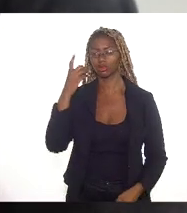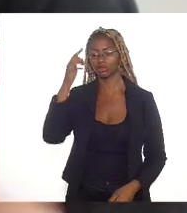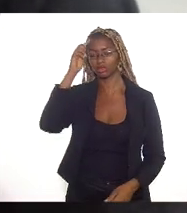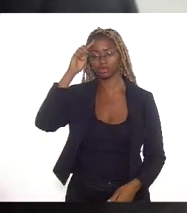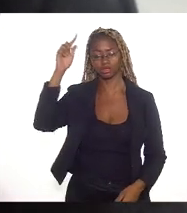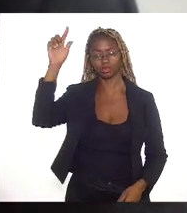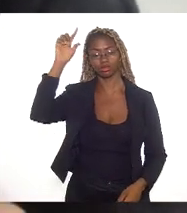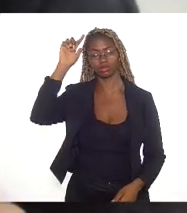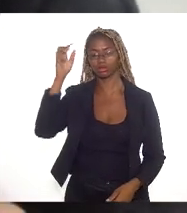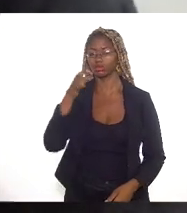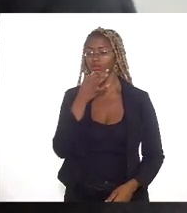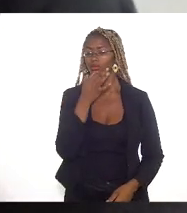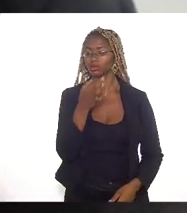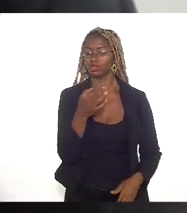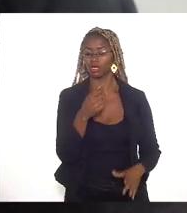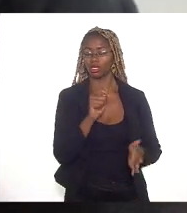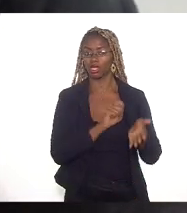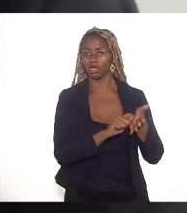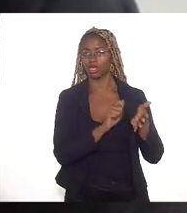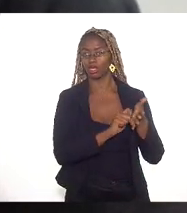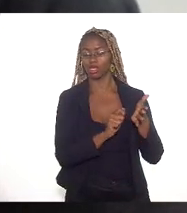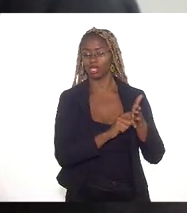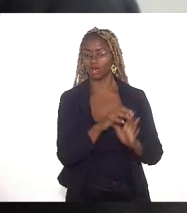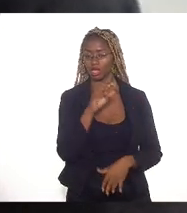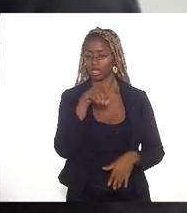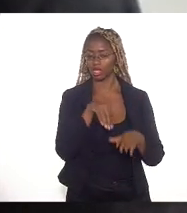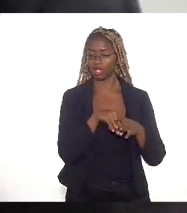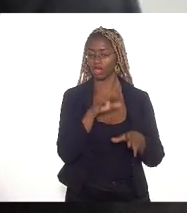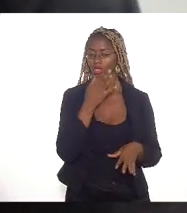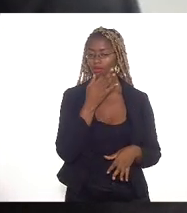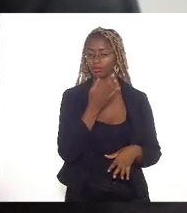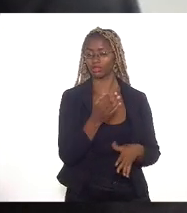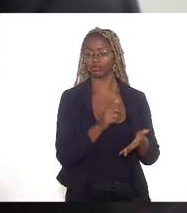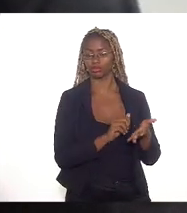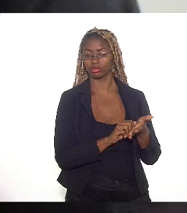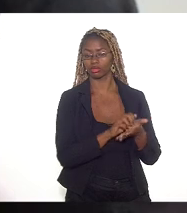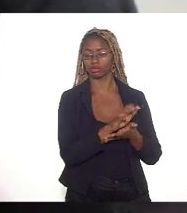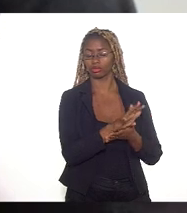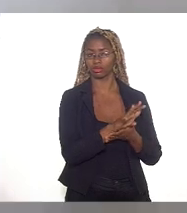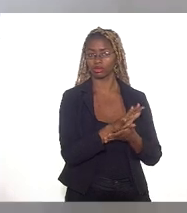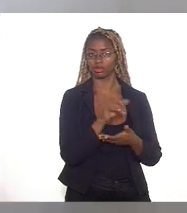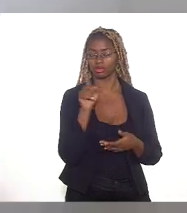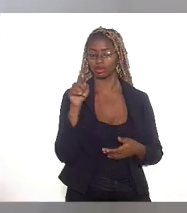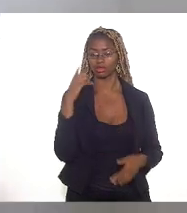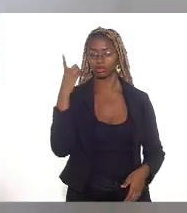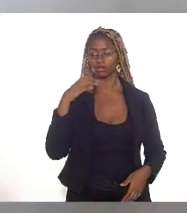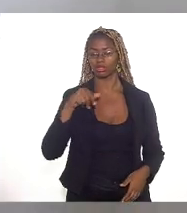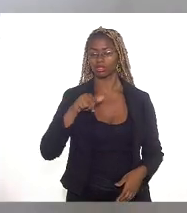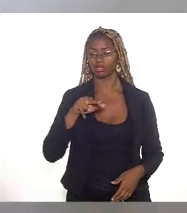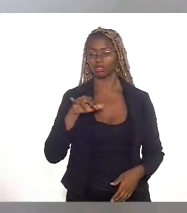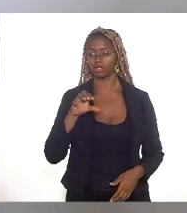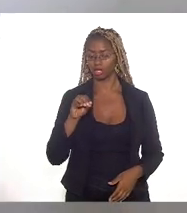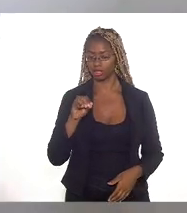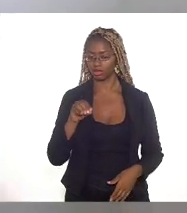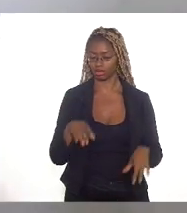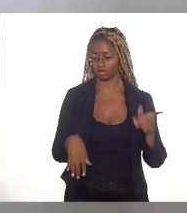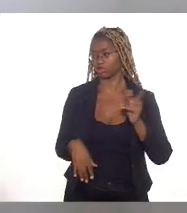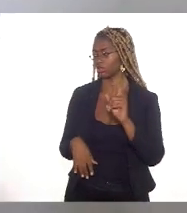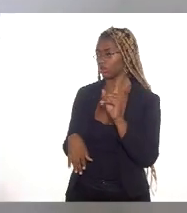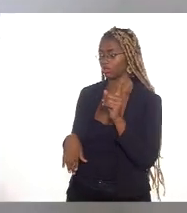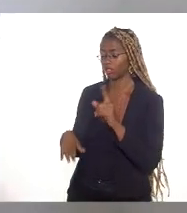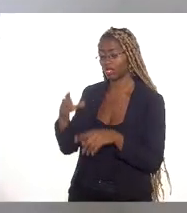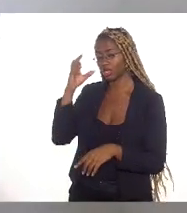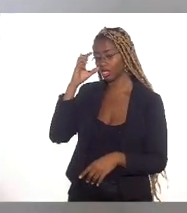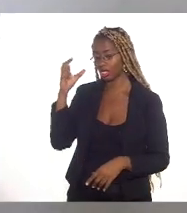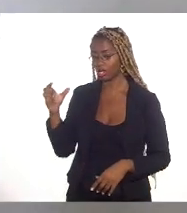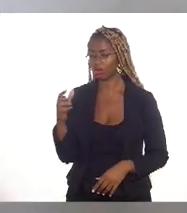O deputado Luiz Paulo sugeriu uma redação dentro do parecer que tinha sido expedido pelo Márcio Pacheco. Ele chamou a atenção, se poderia... Uma